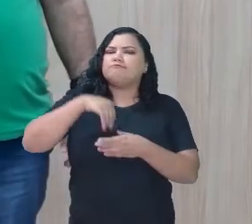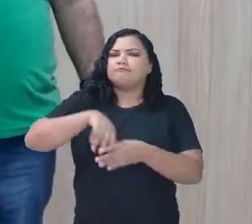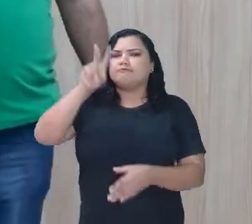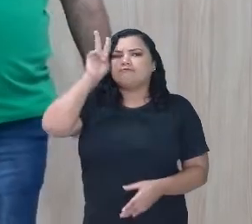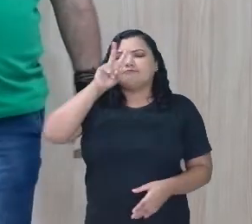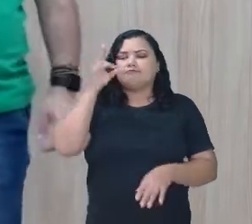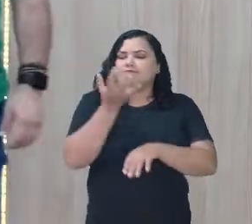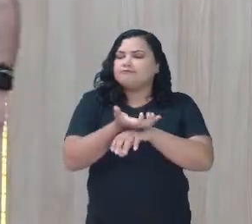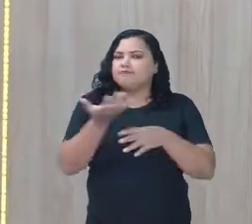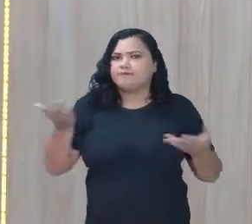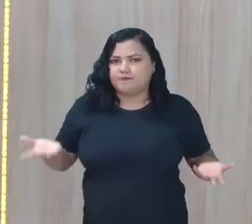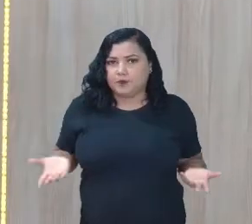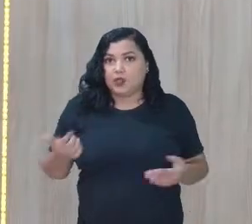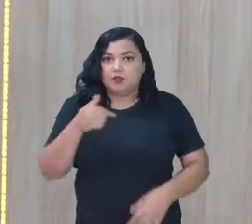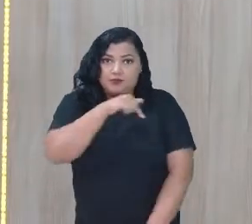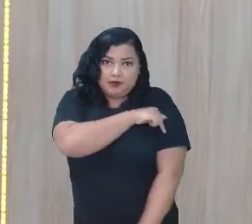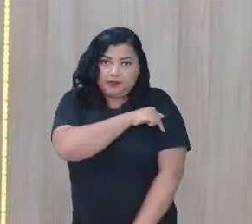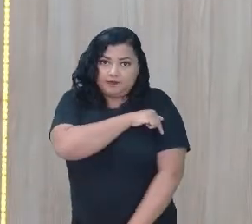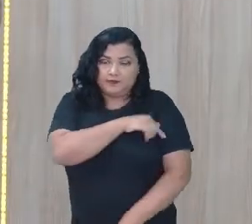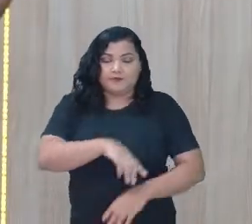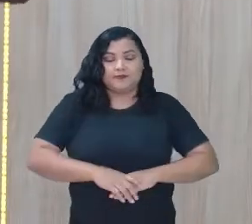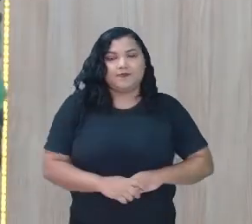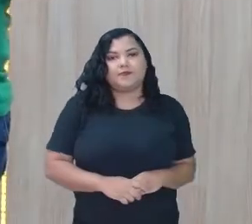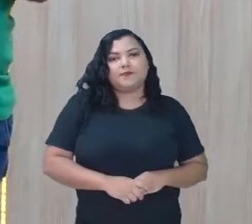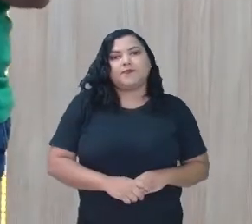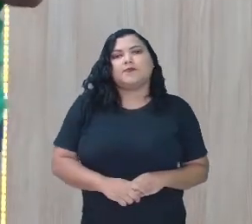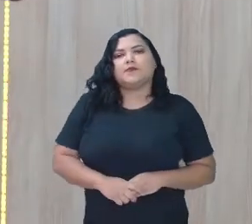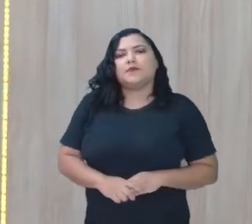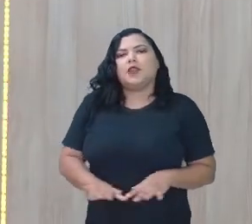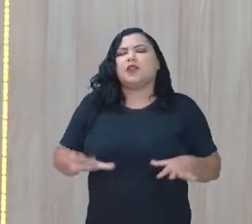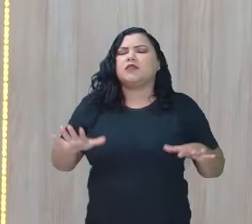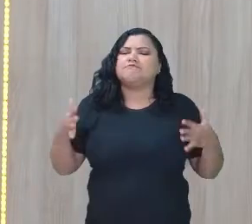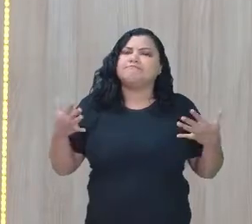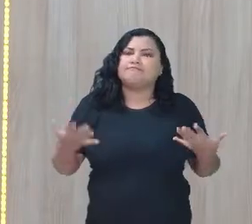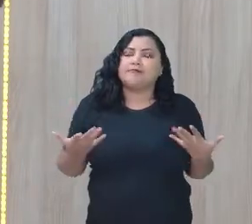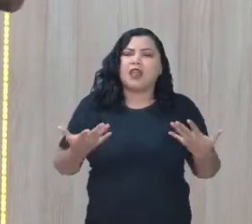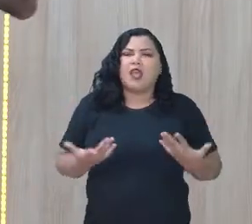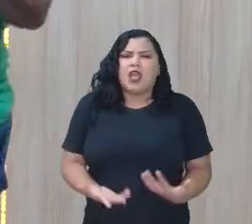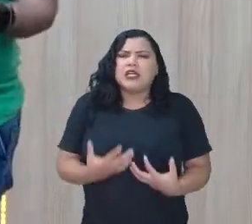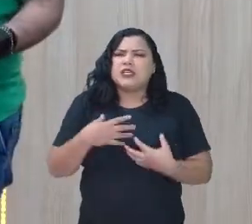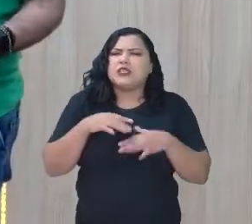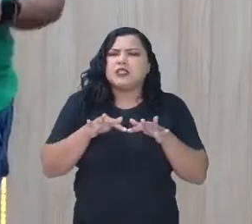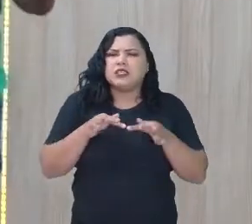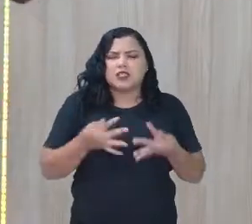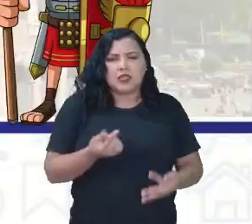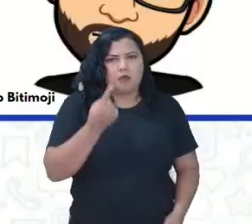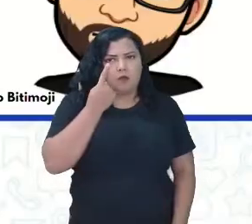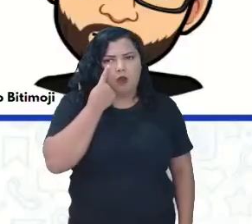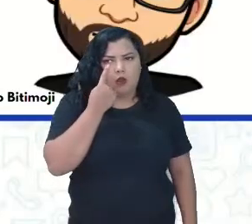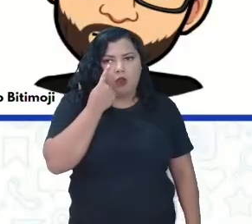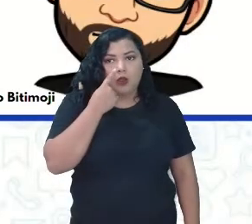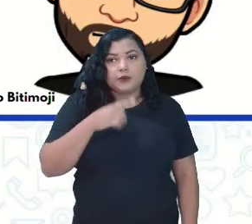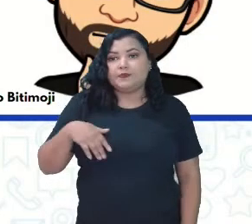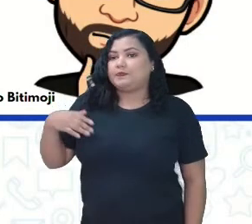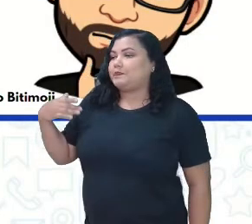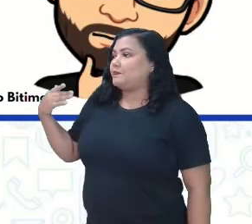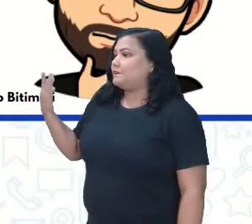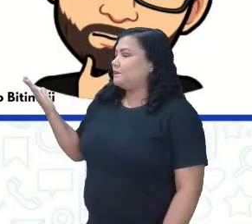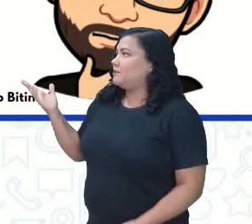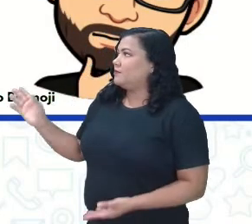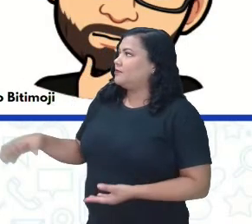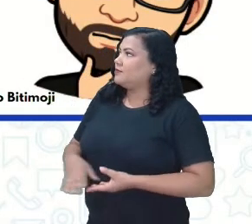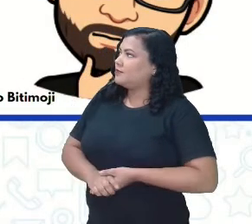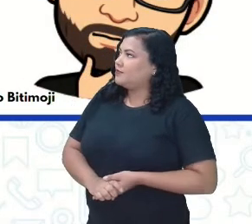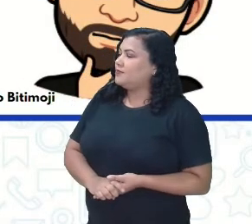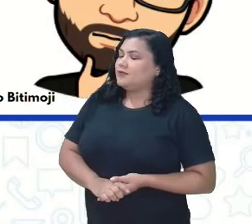as turmas do 7º ano? De forma bem simples, a gente, né, vai